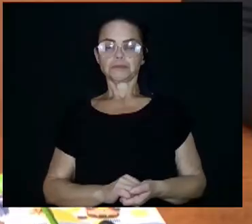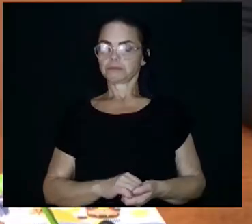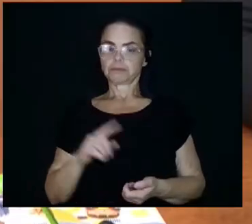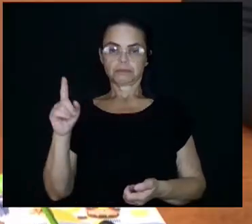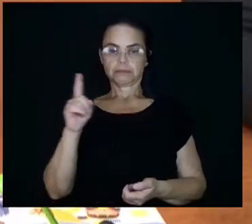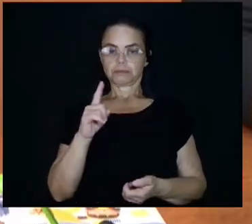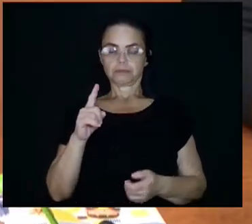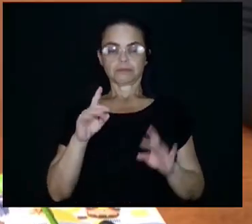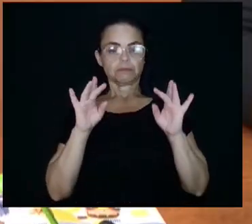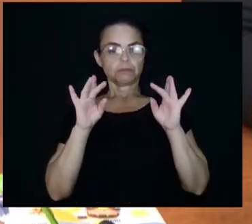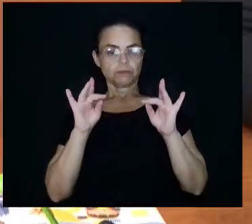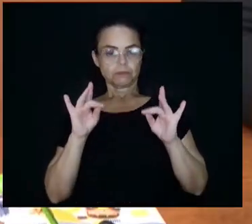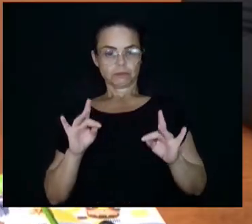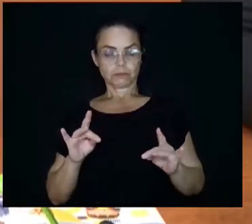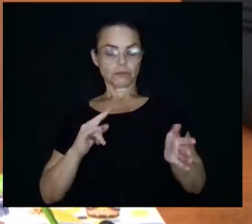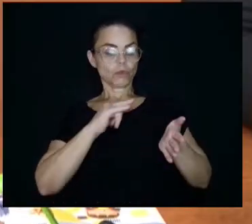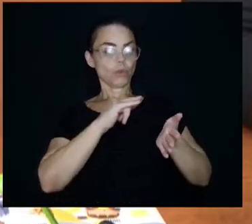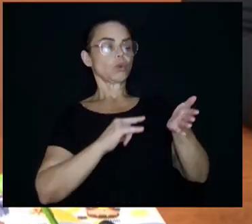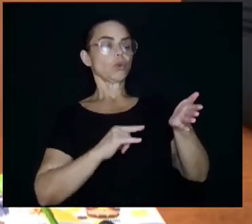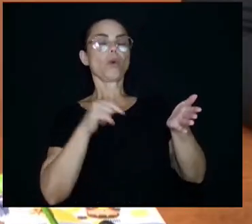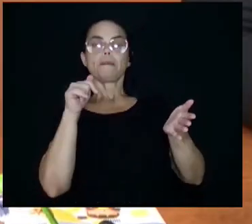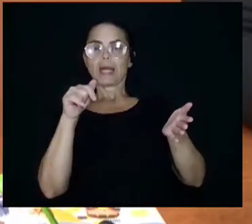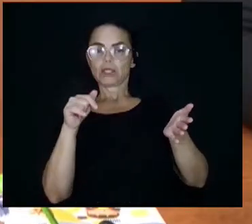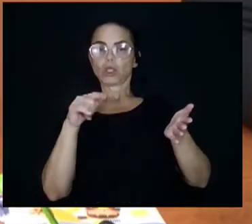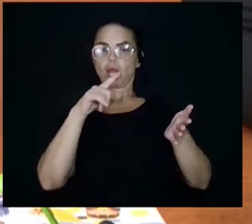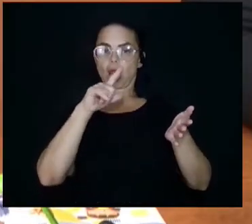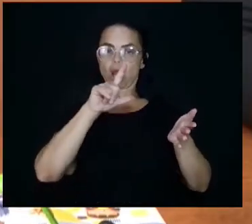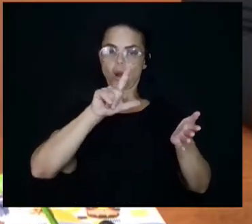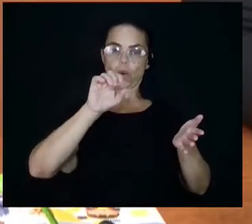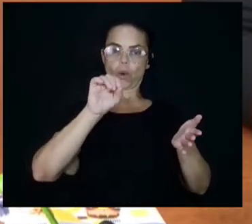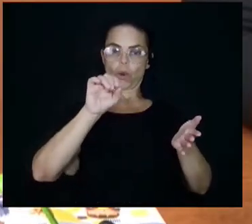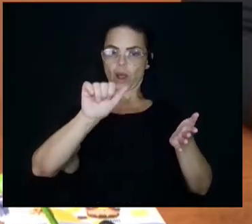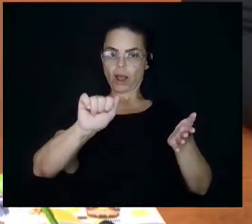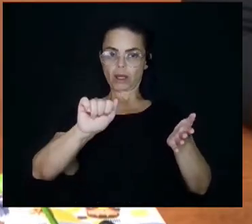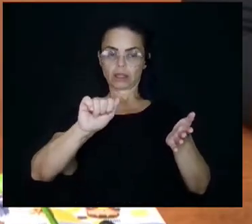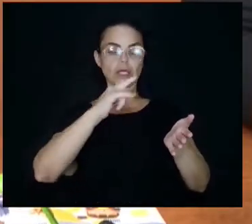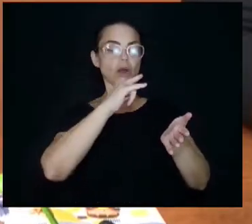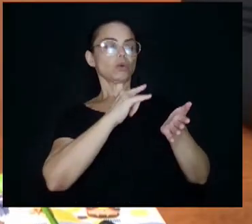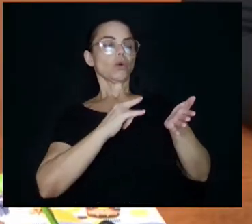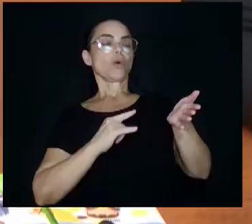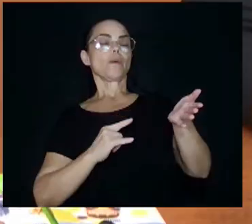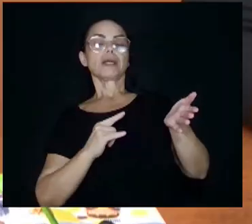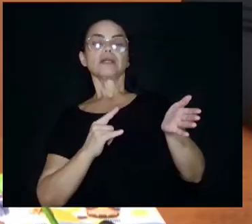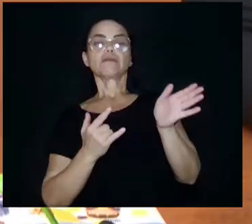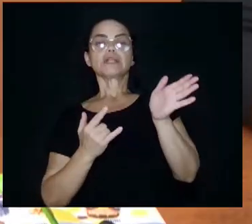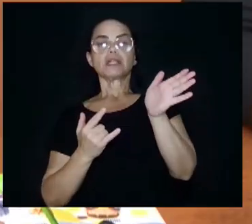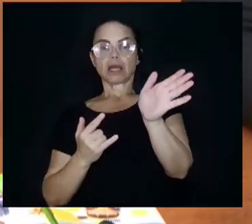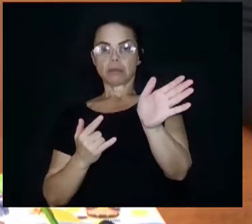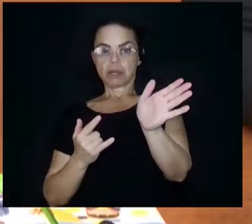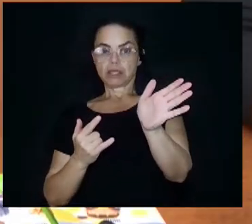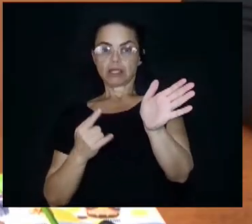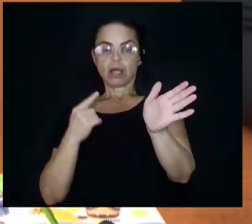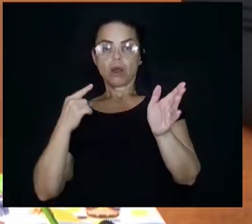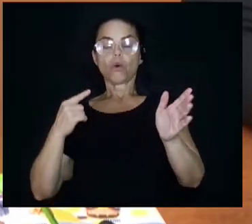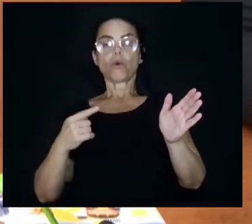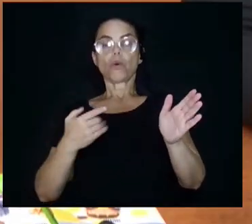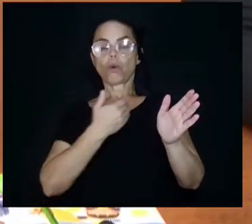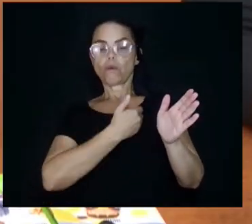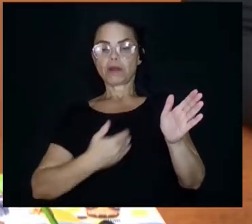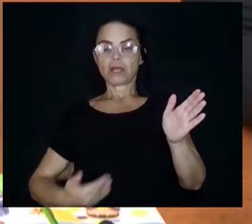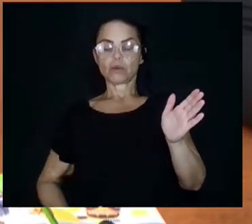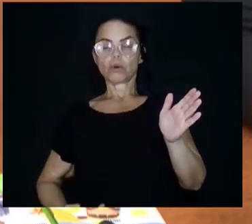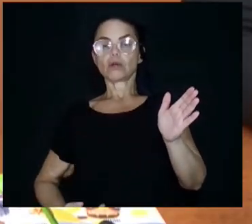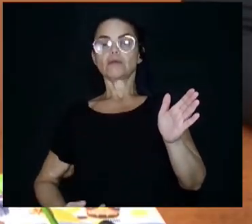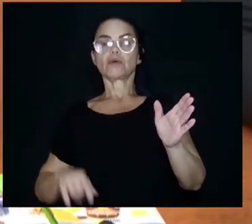Os últimos não vieram detalhados. Então, a gente não sabe direito os programas, o que vai desenvolver. É muito genérico, né?